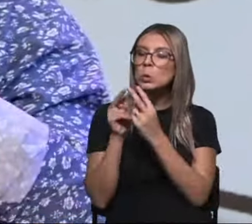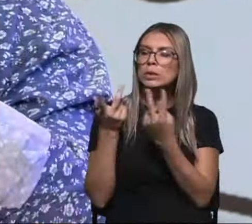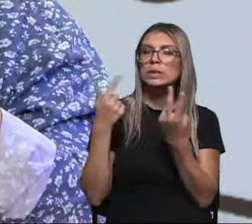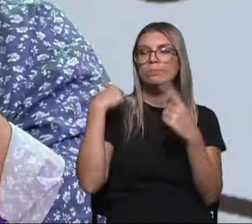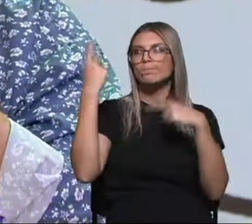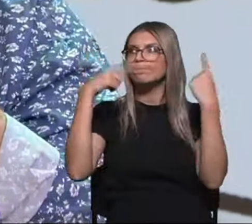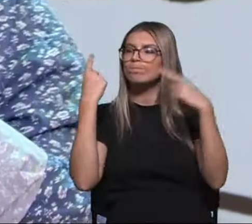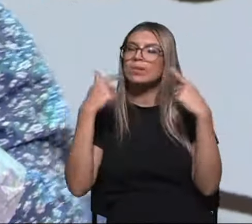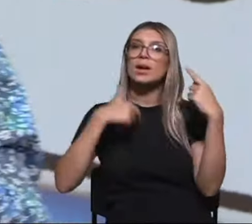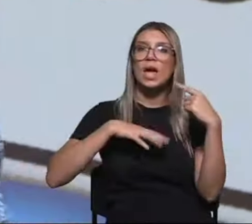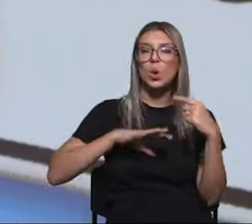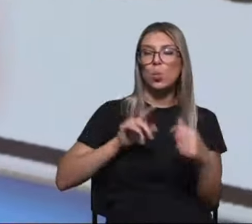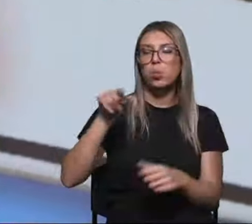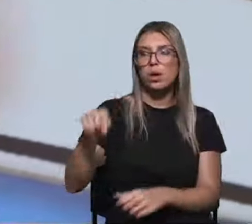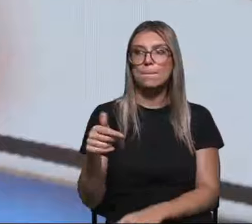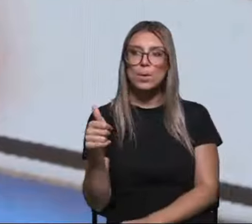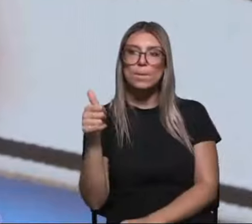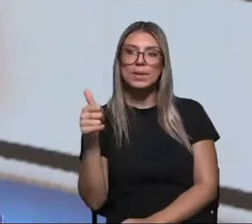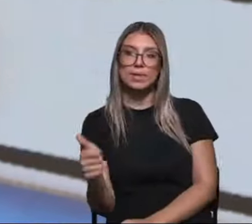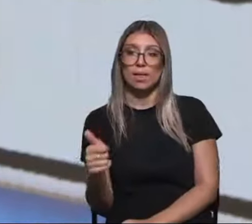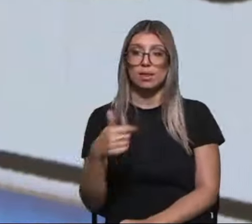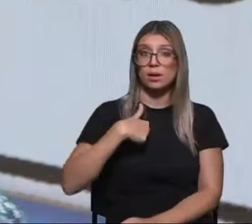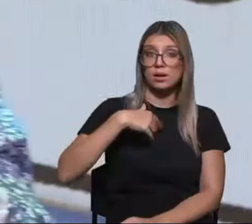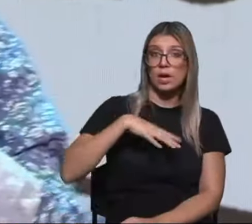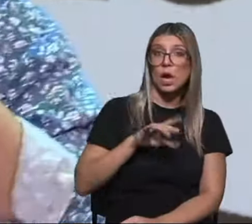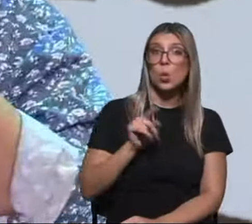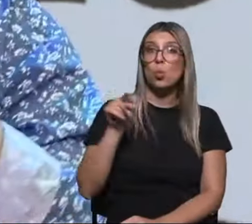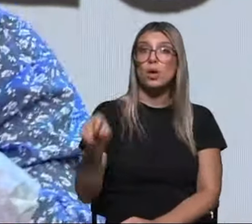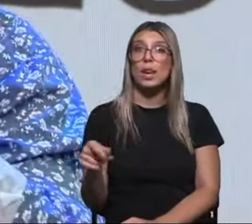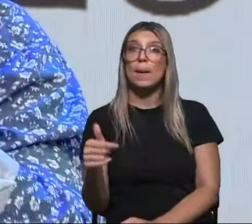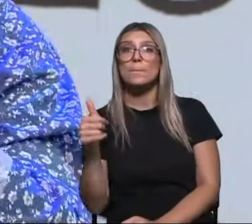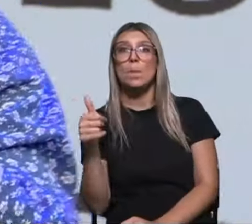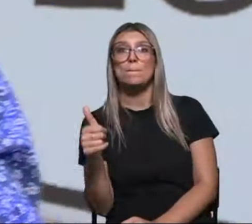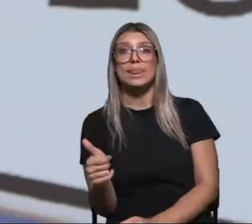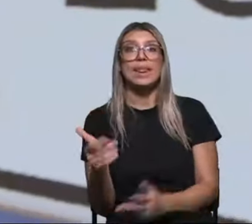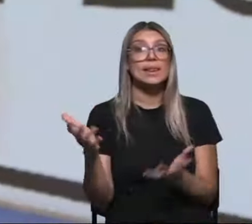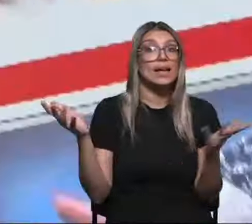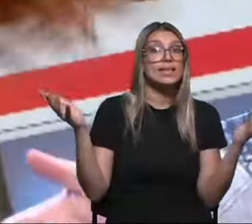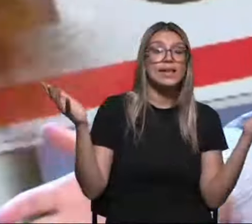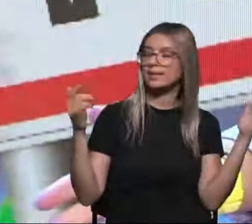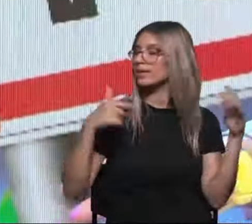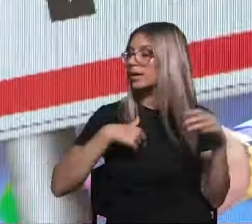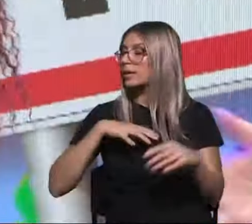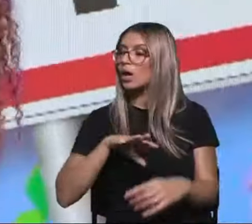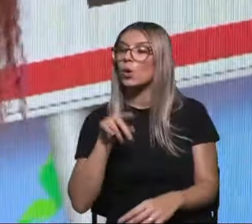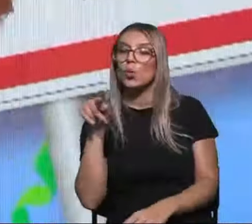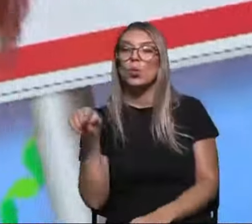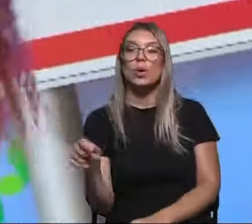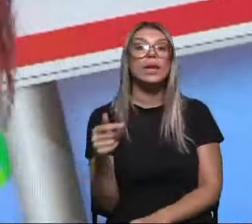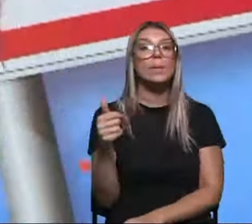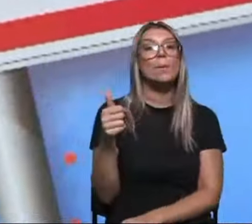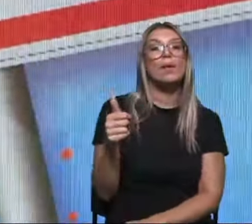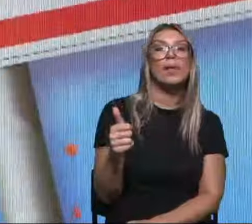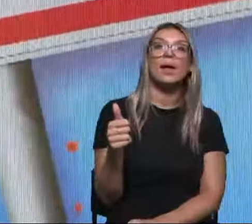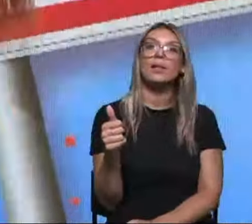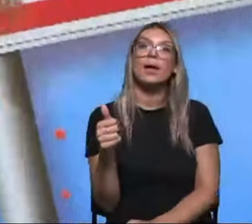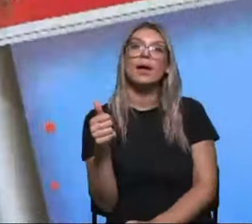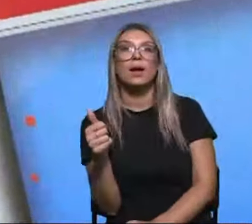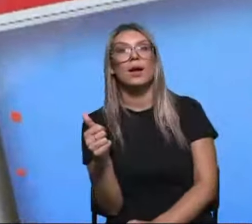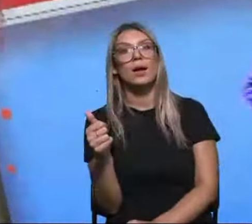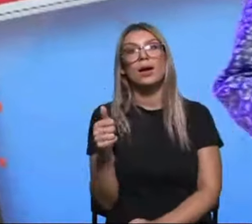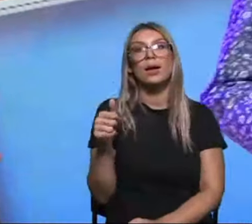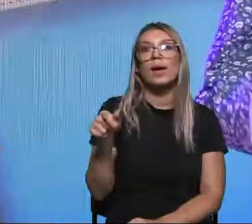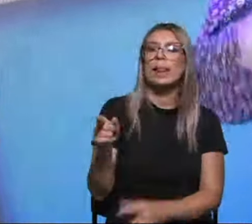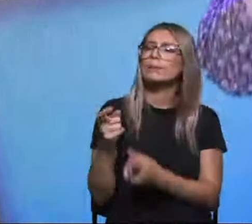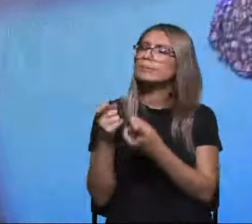ir à boba dela, quero ir à boba dela. Ai, ai, ai. Quero ir à boba dela. Ela é